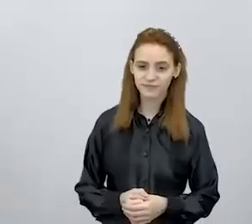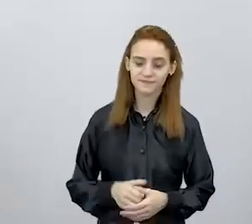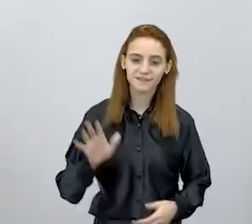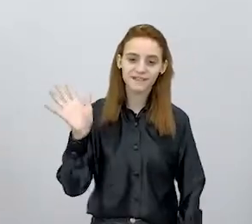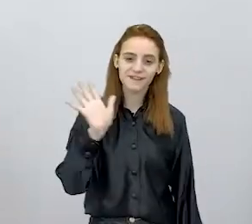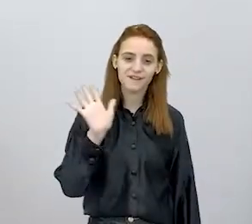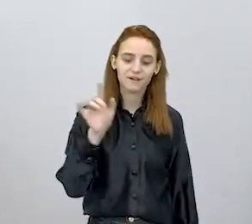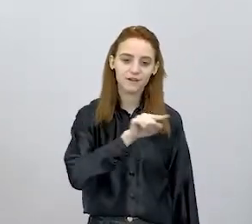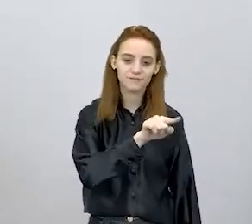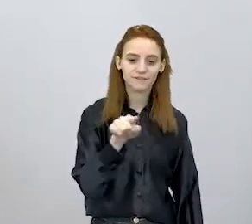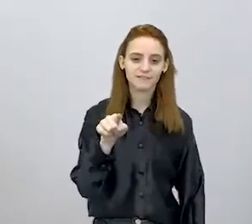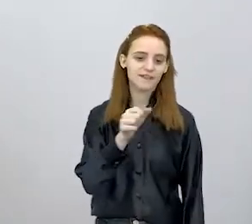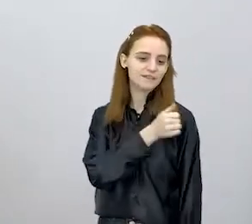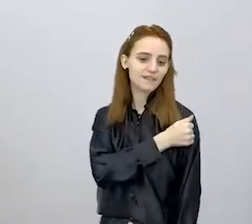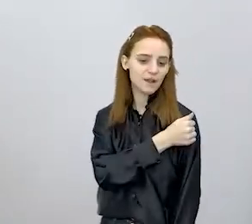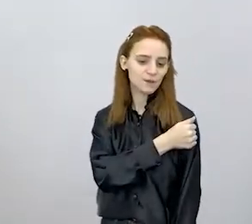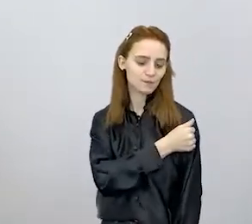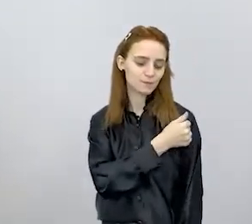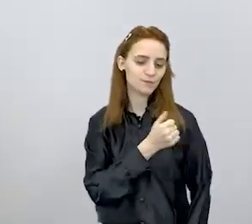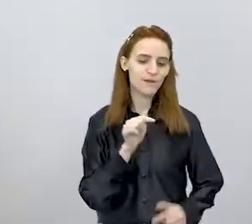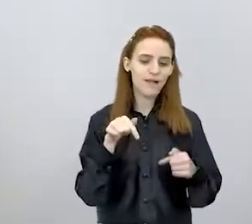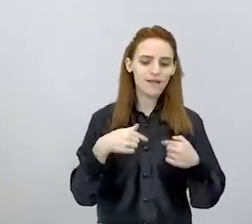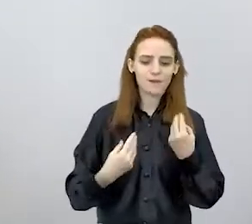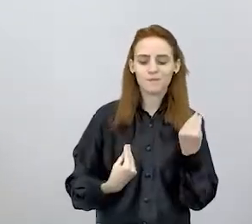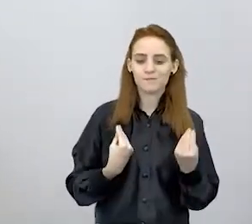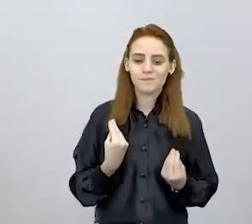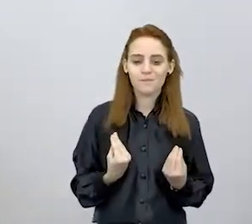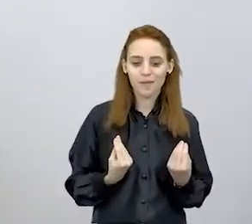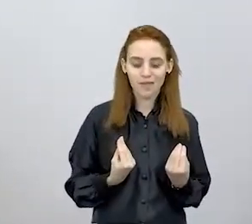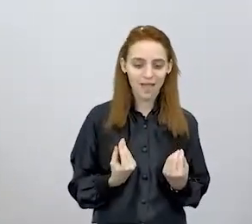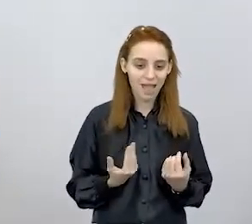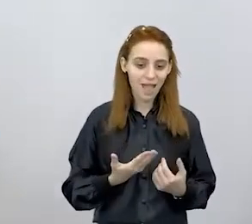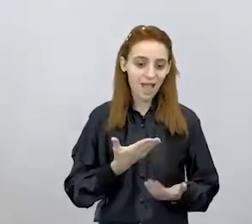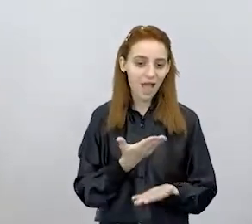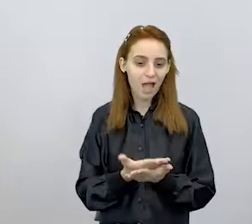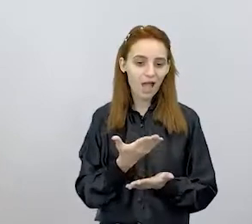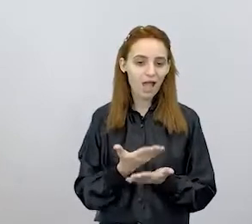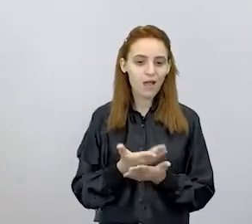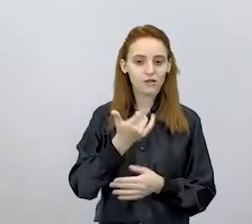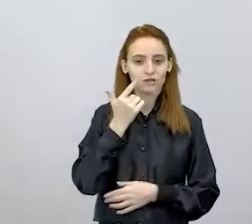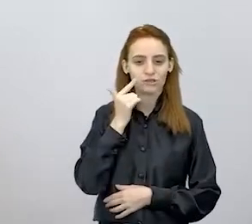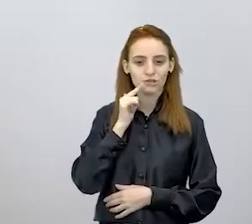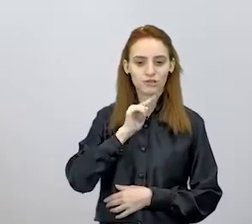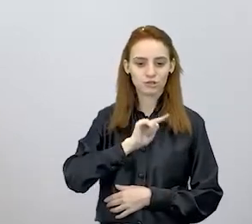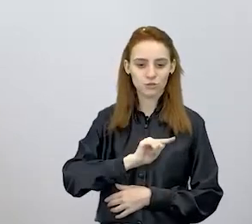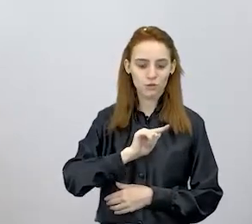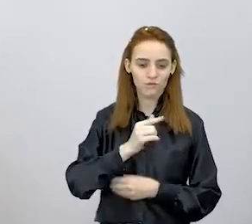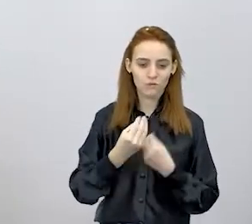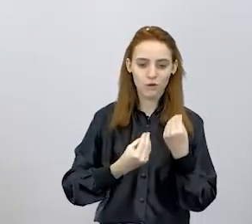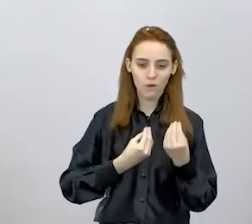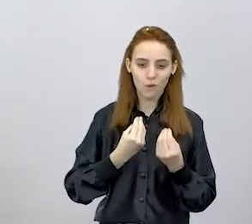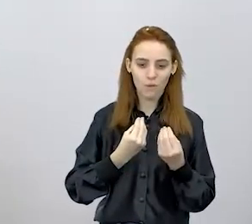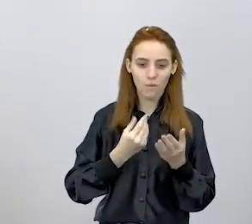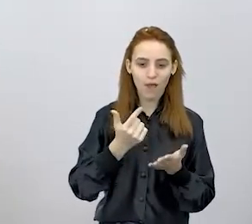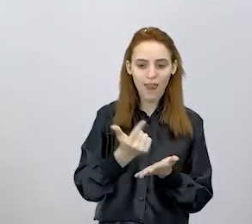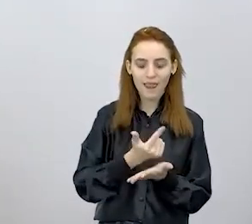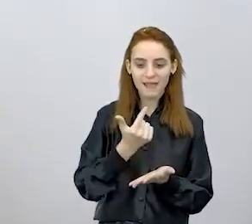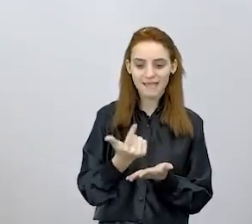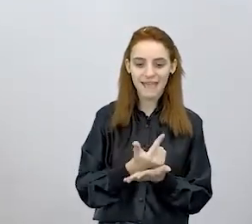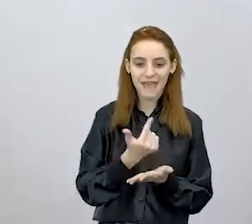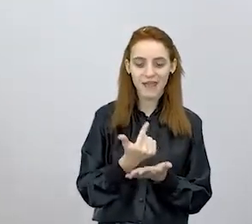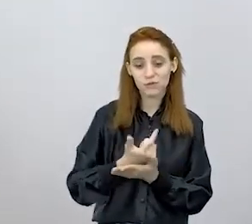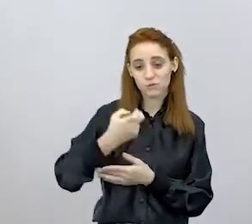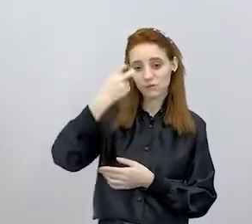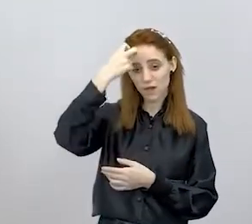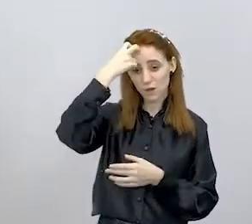Olá, queridíssimos estudantes. Estamos aqui para mais uma aula do nosso componente Diálogos com a Literatura, a Cultura em Contexto. E